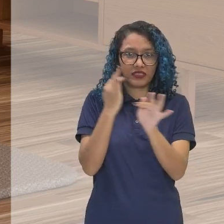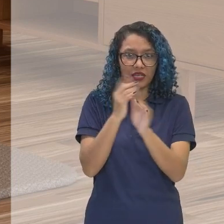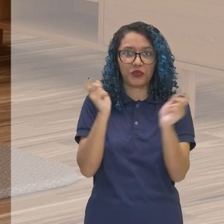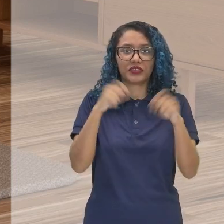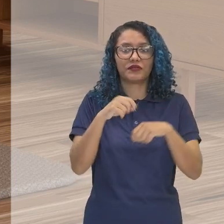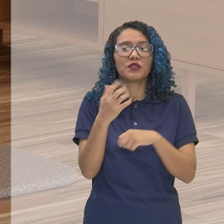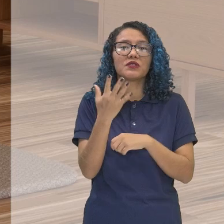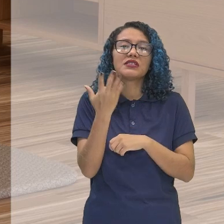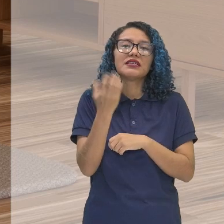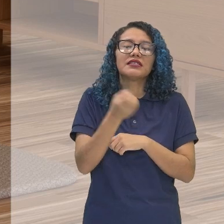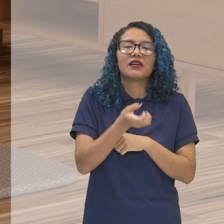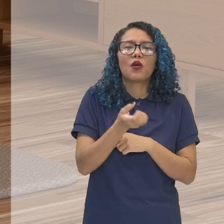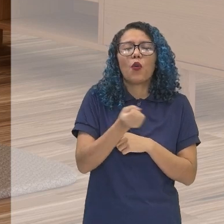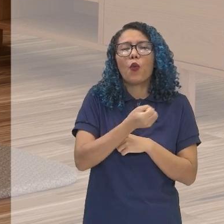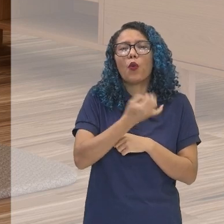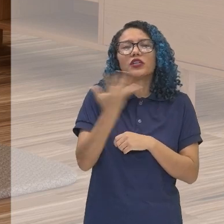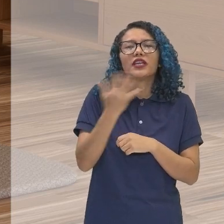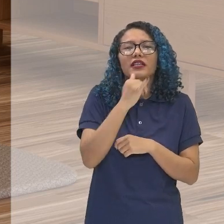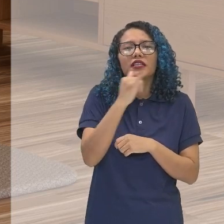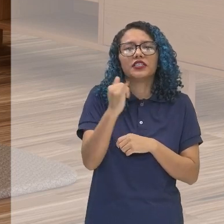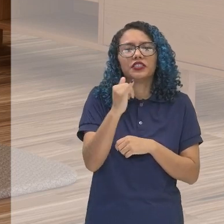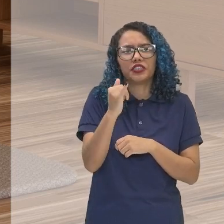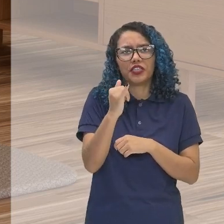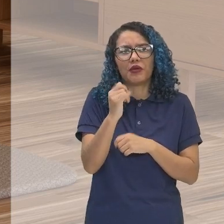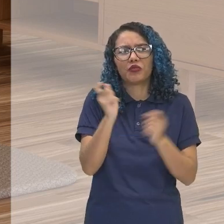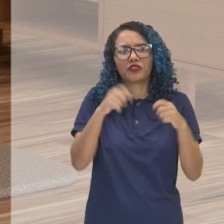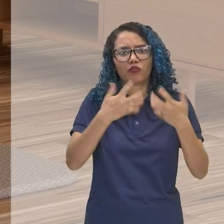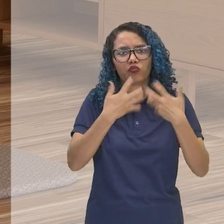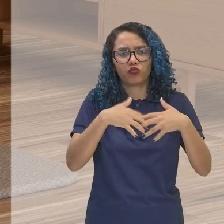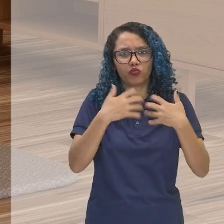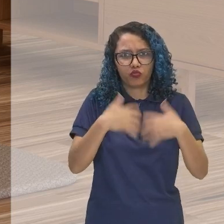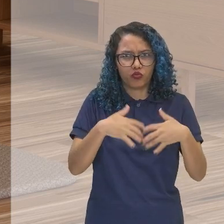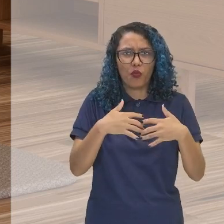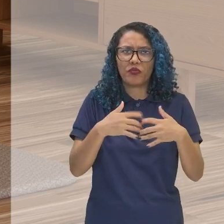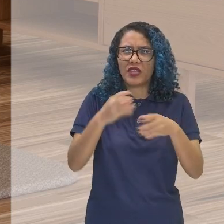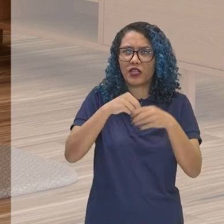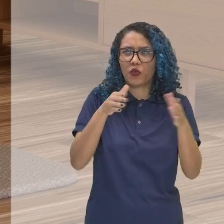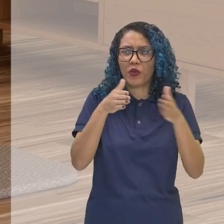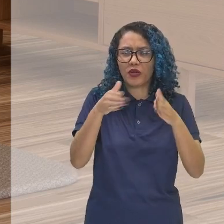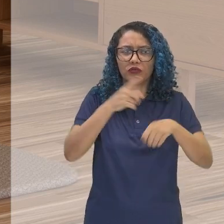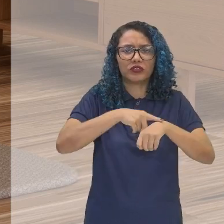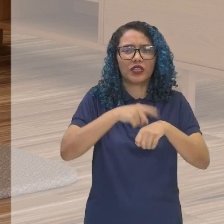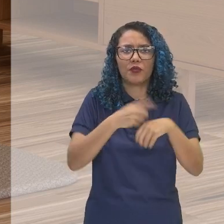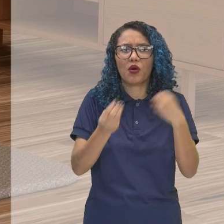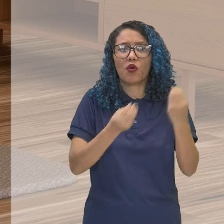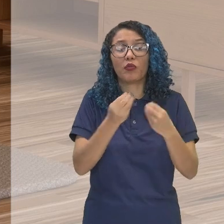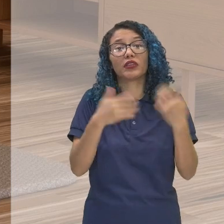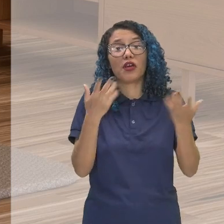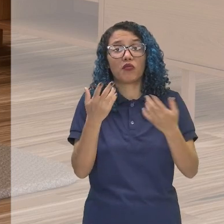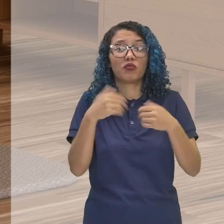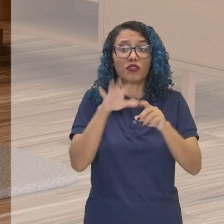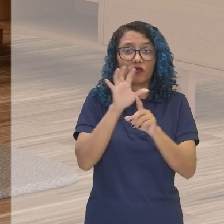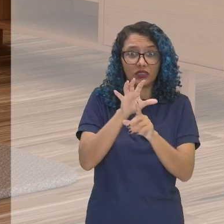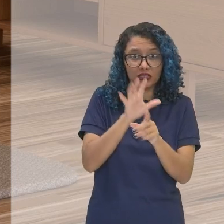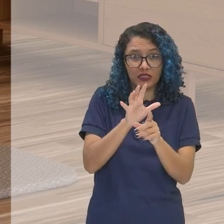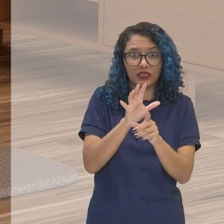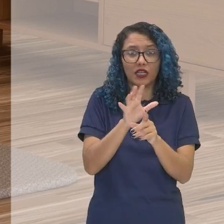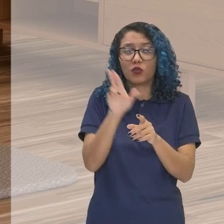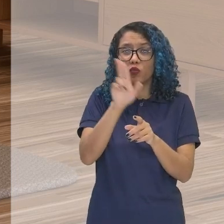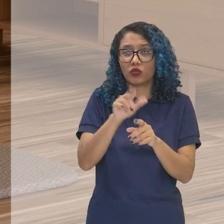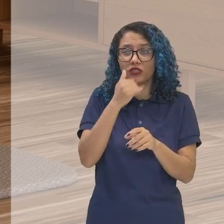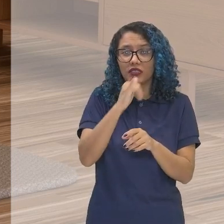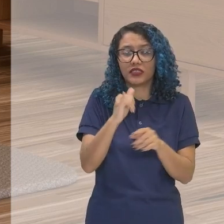precisa para funcionar durante determinado tempo, influenciando assim no consumo de energia elétrica dos